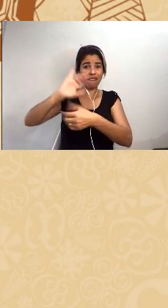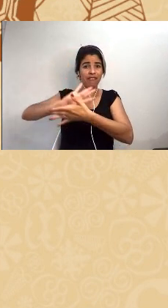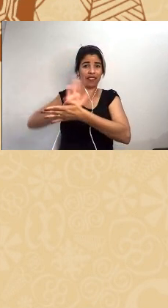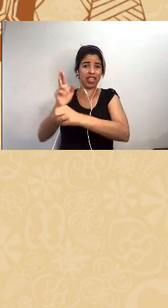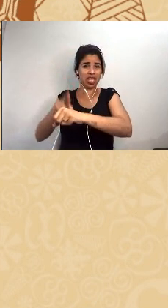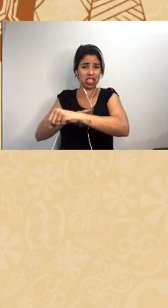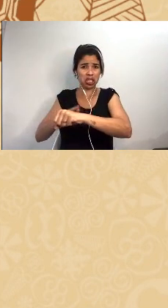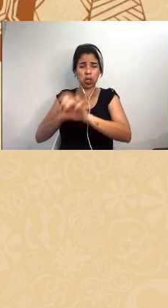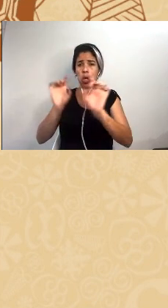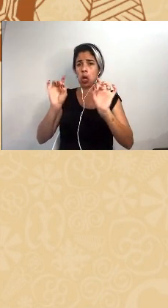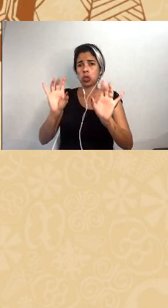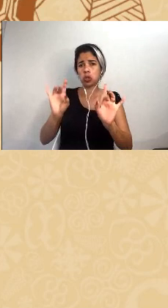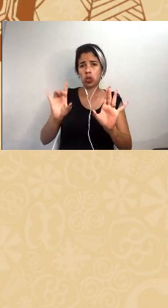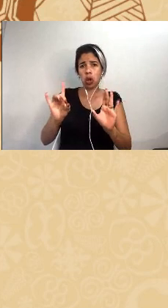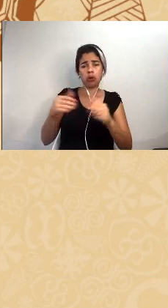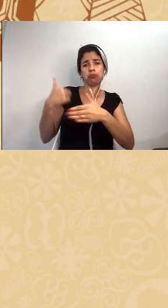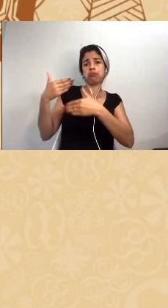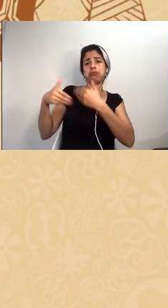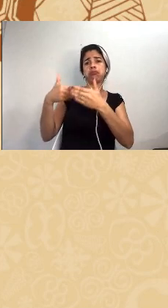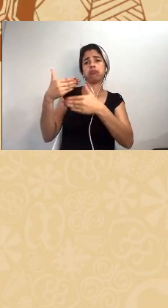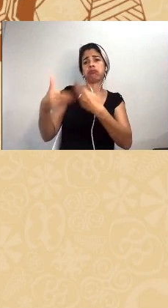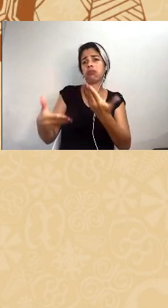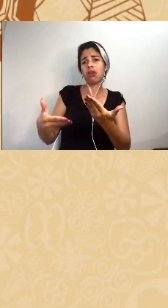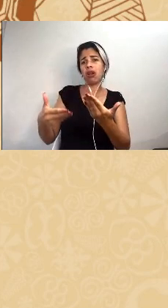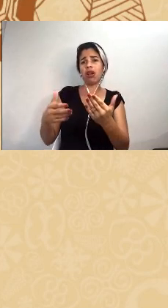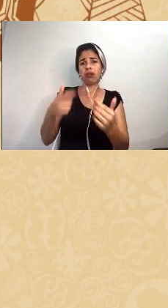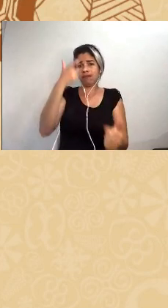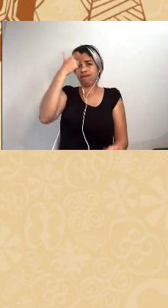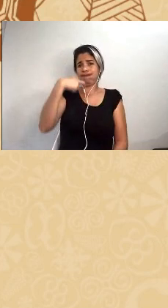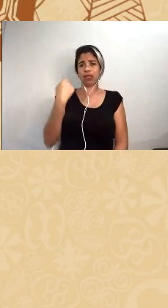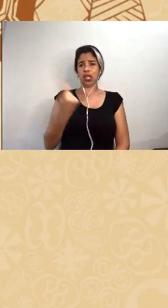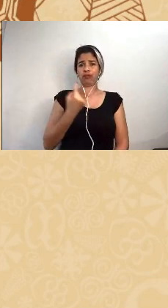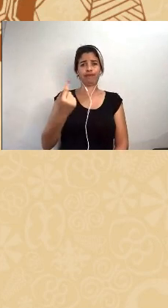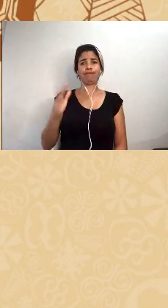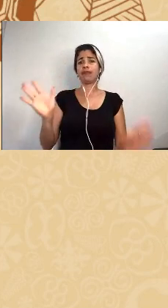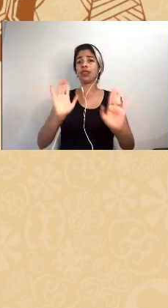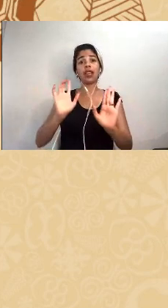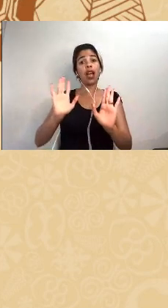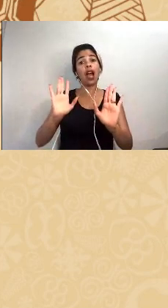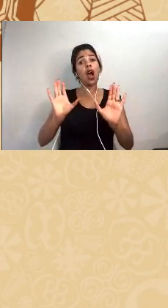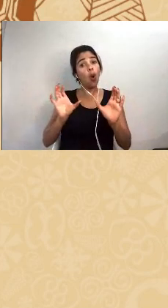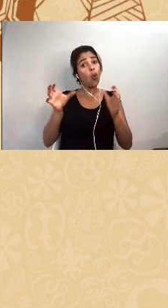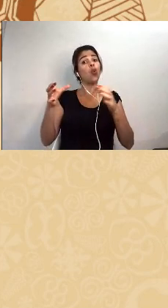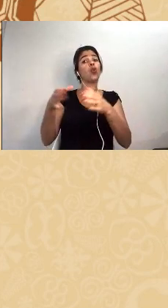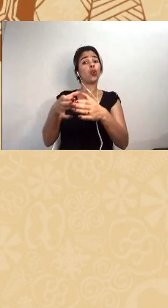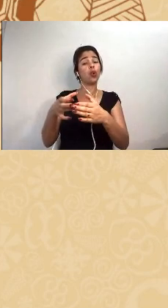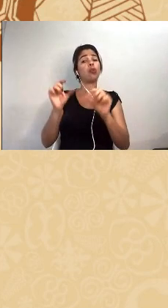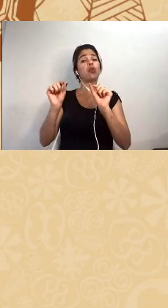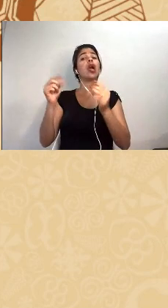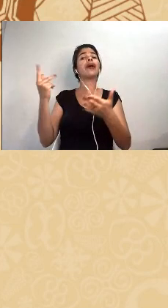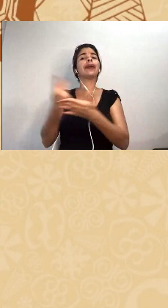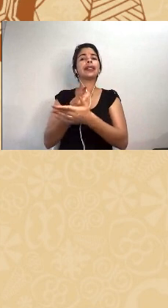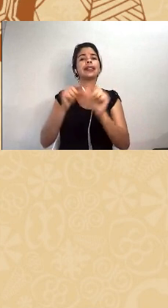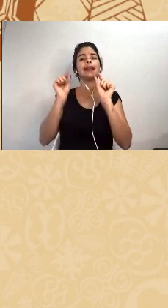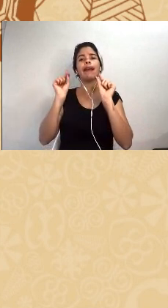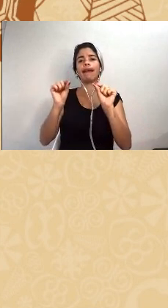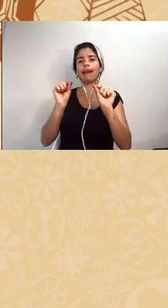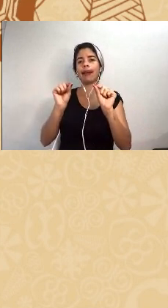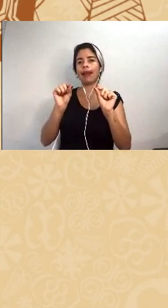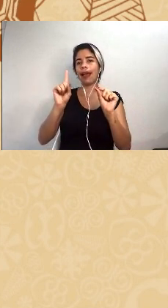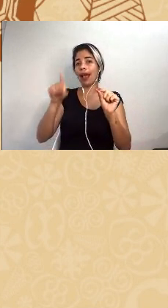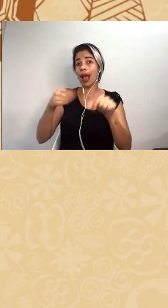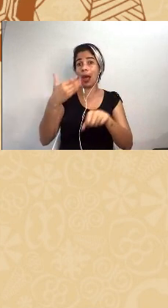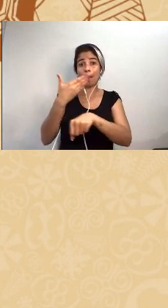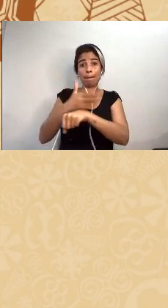a partir do processo individual, ele é, sobretudo, coletivo. Então, o que aconteceu aqui foi uma prática